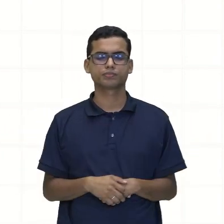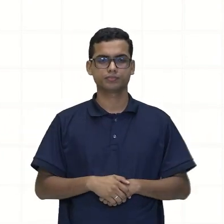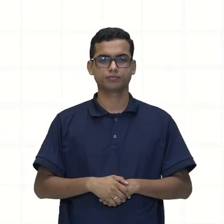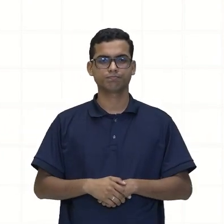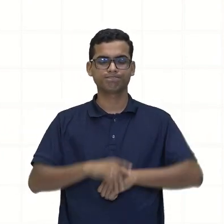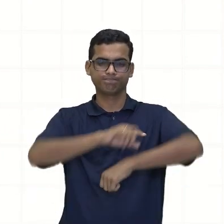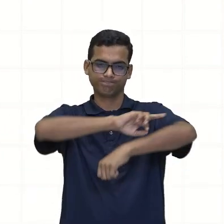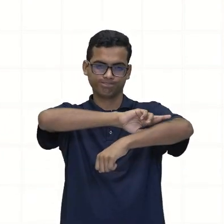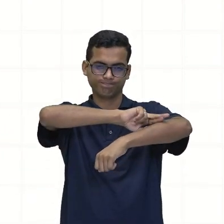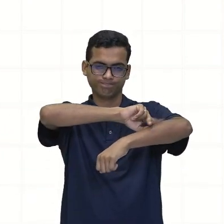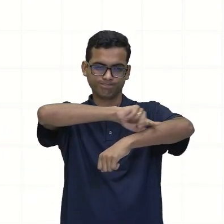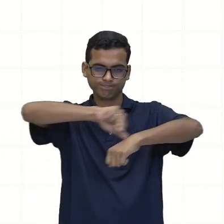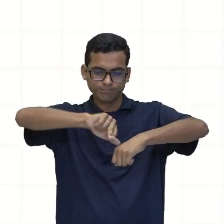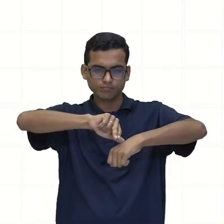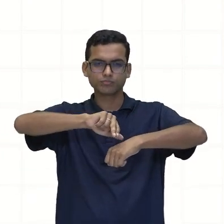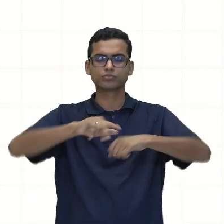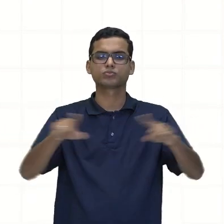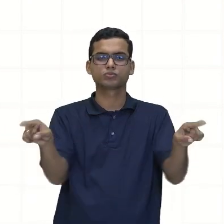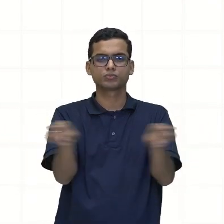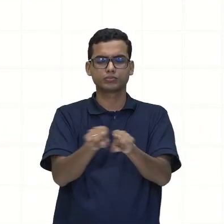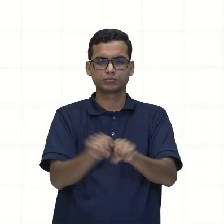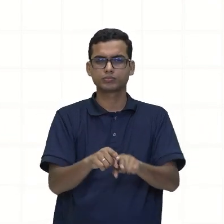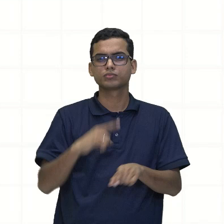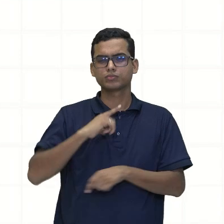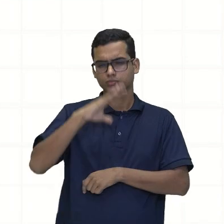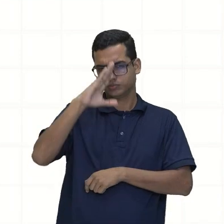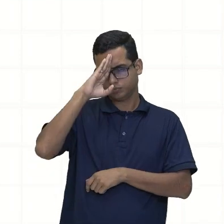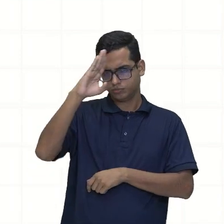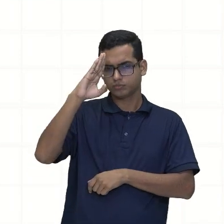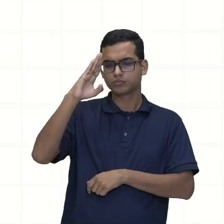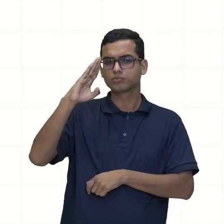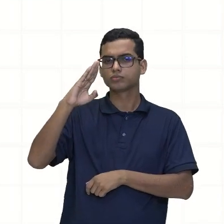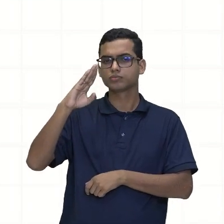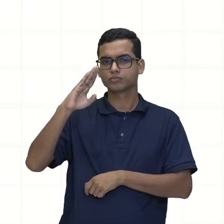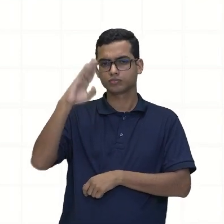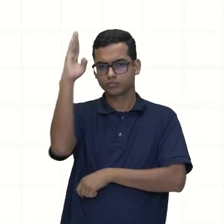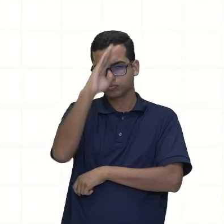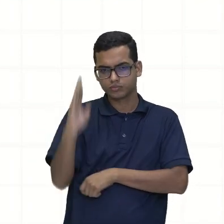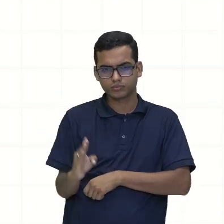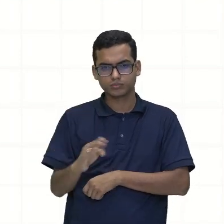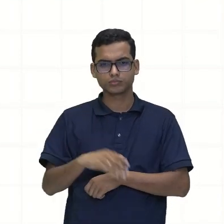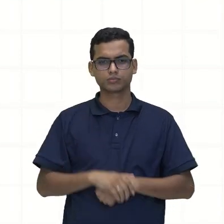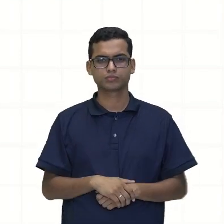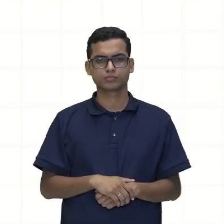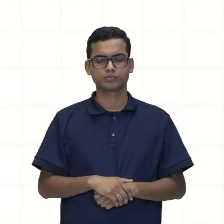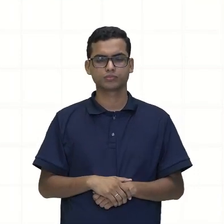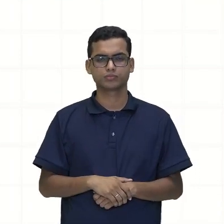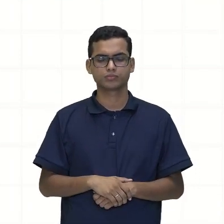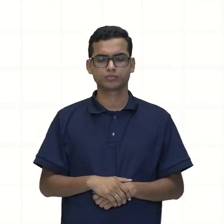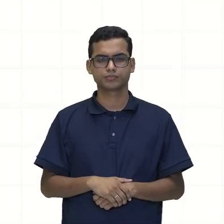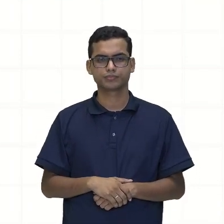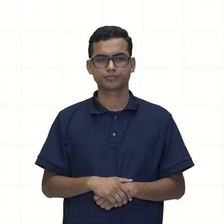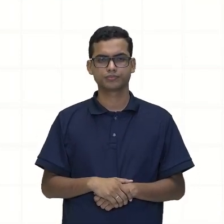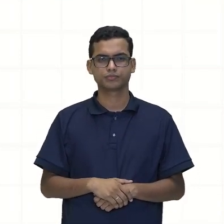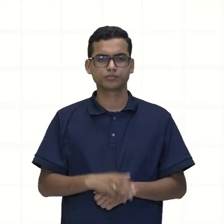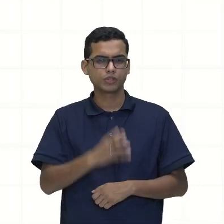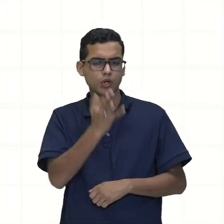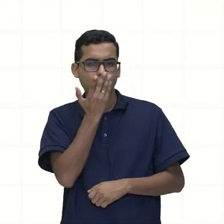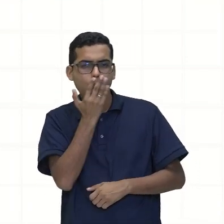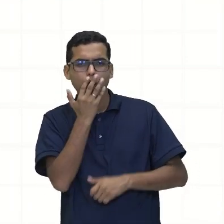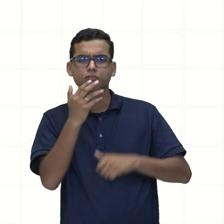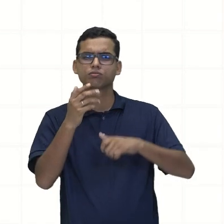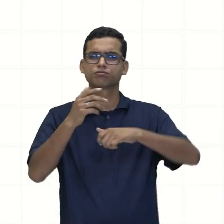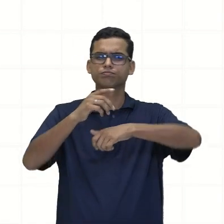ou raça predominante no território brasileiro. Cada cor ou raça, ela vai estar aqui,